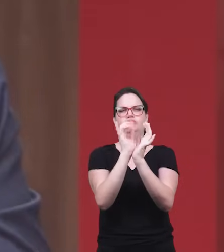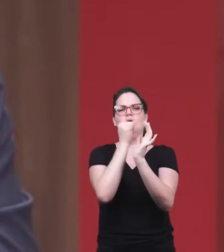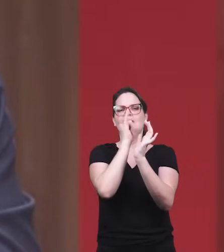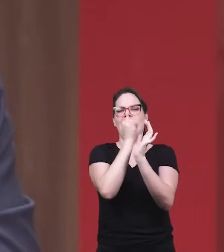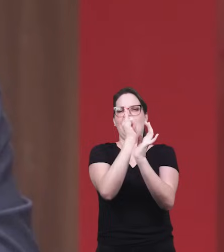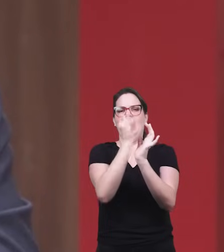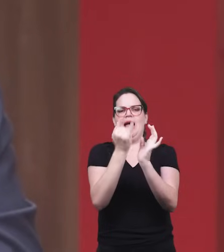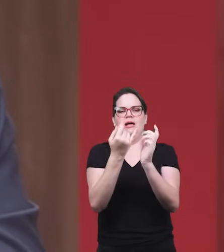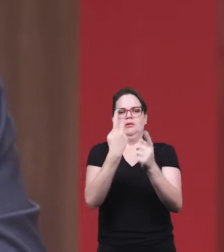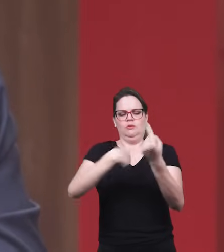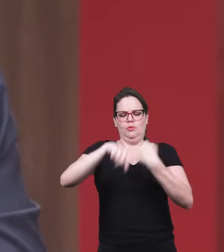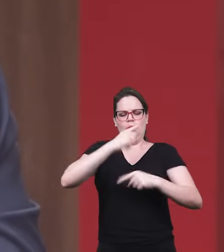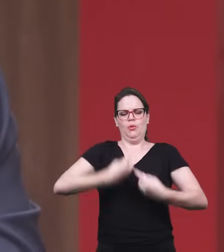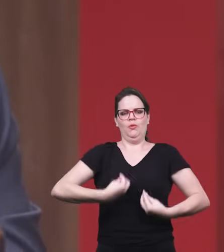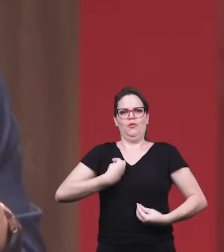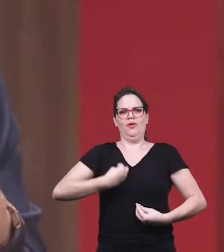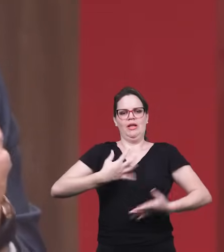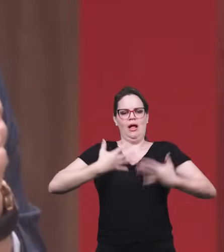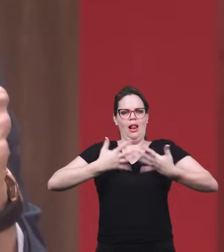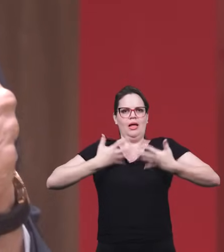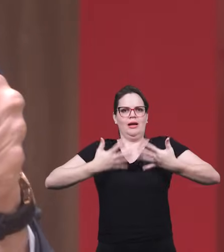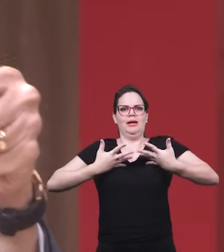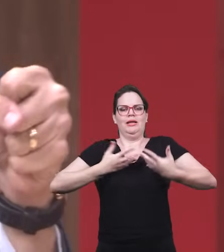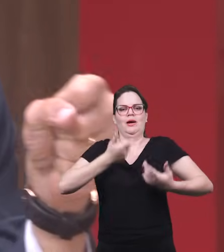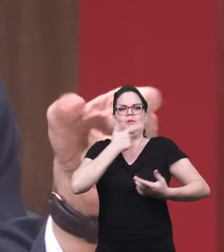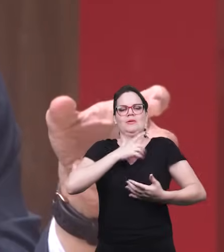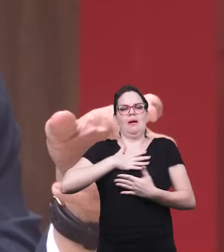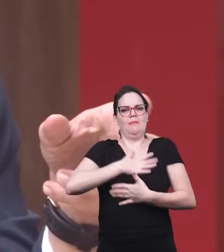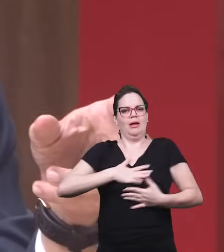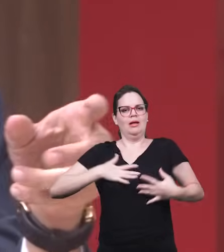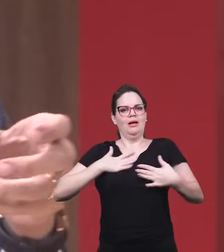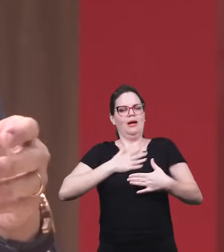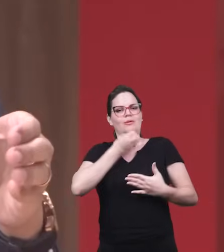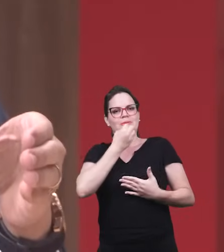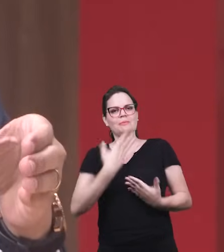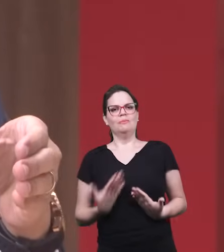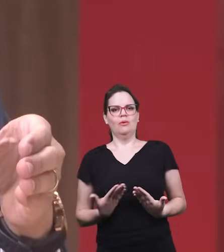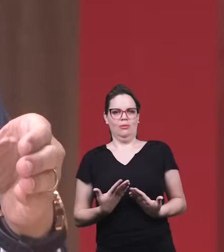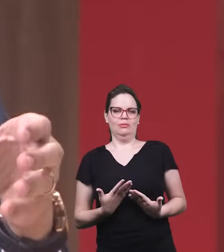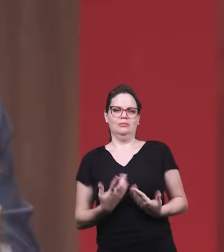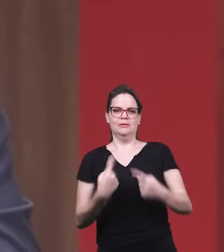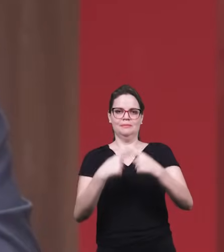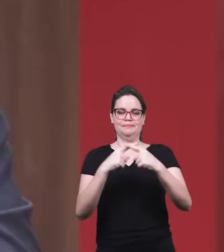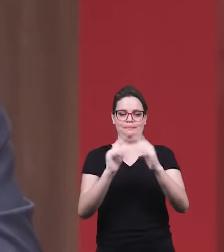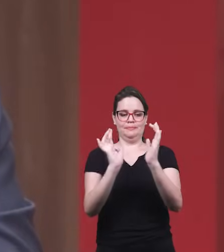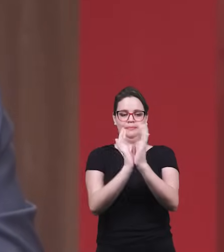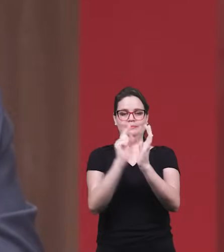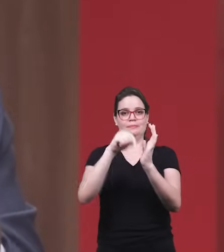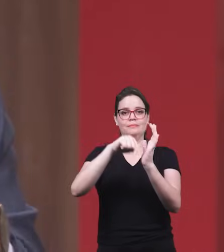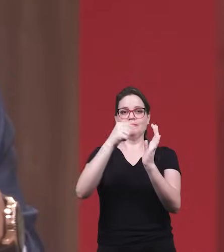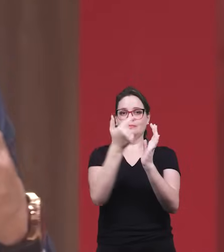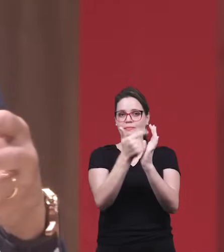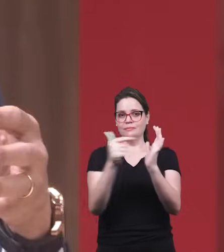tem gerado problemas na mente. Então, a dor da mente que hoje nós enxergamos na sociedade, que